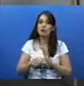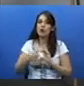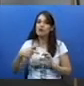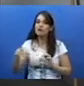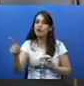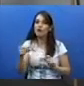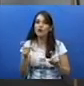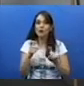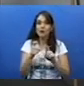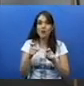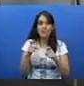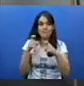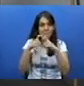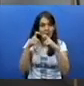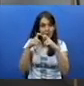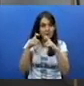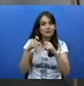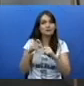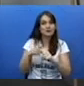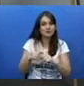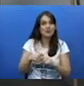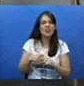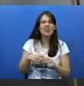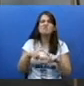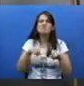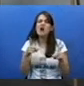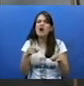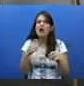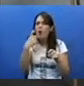ainda bem que acabou saindo o anzol, né, do nariz